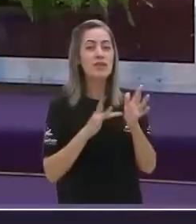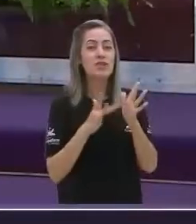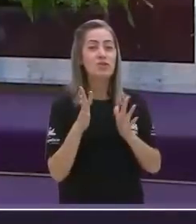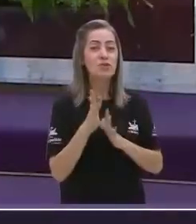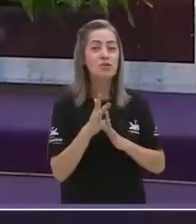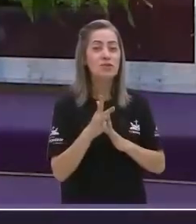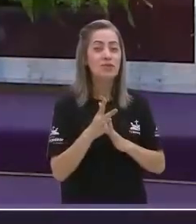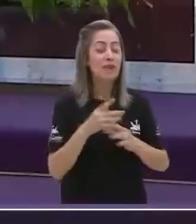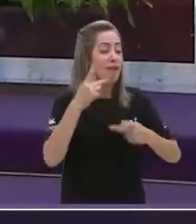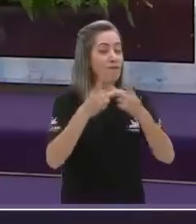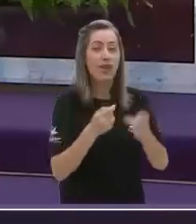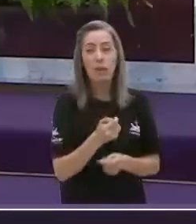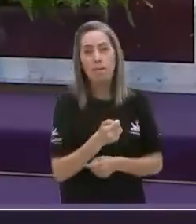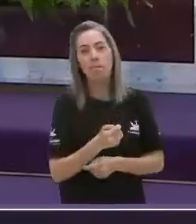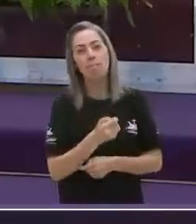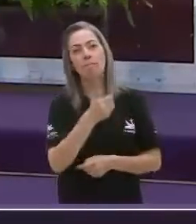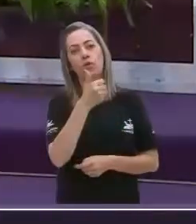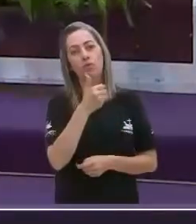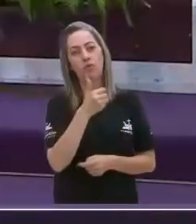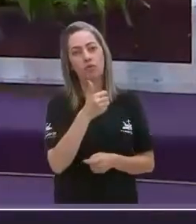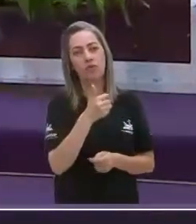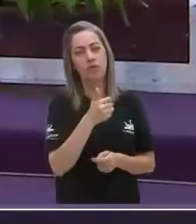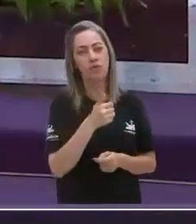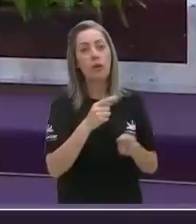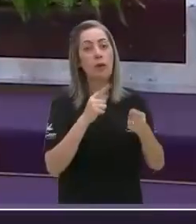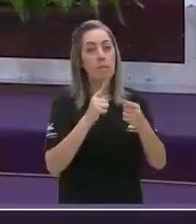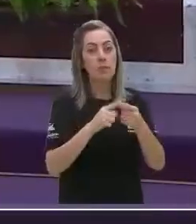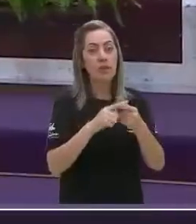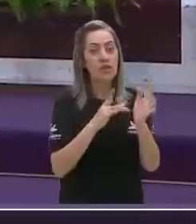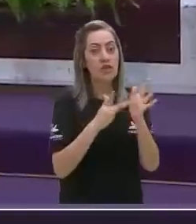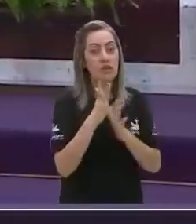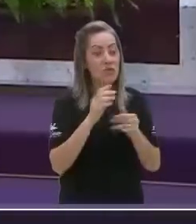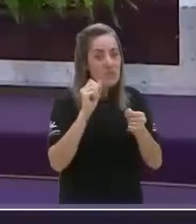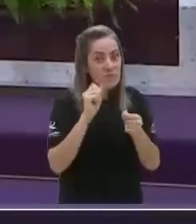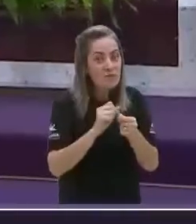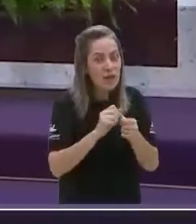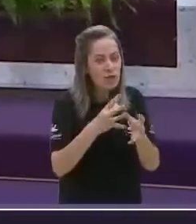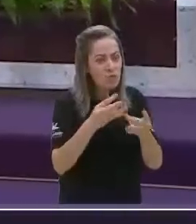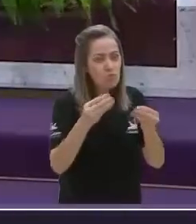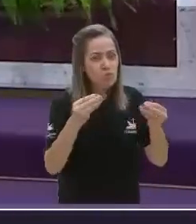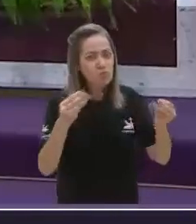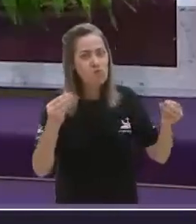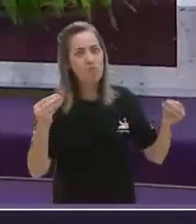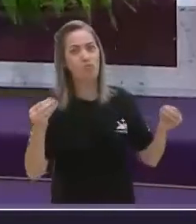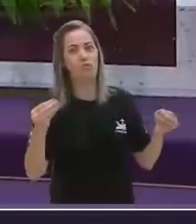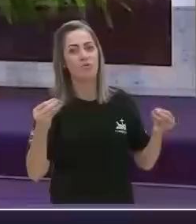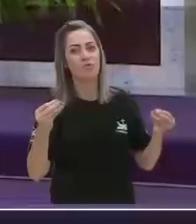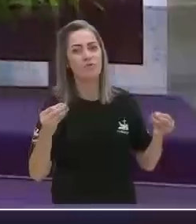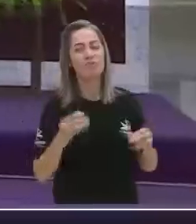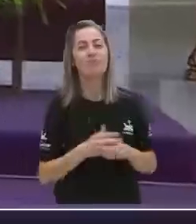pouco. Jesus faz muito. E na mesma hora,